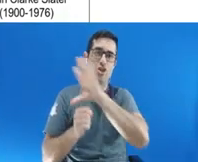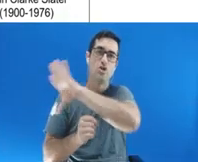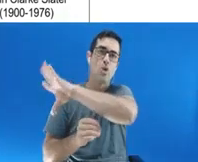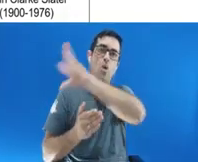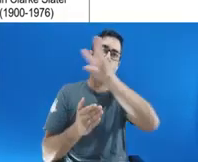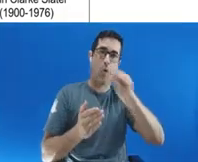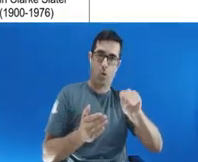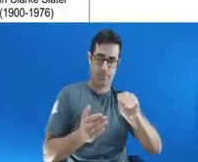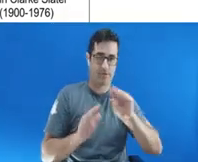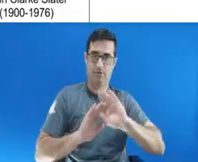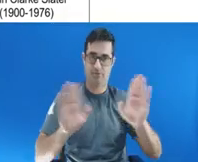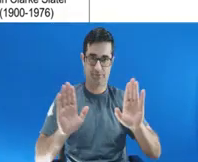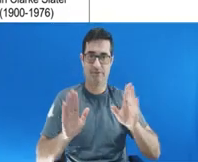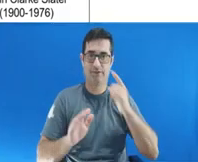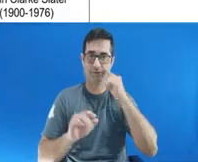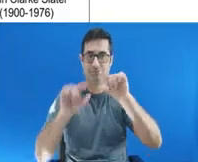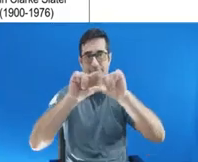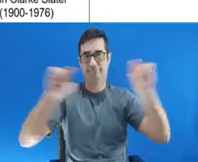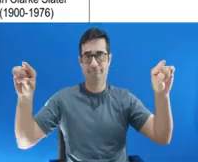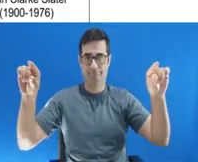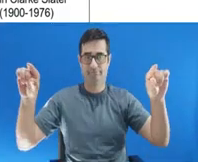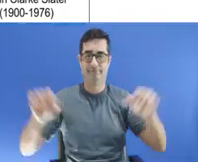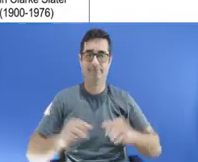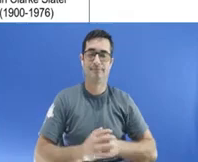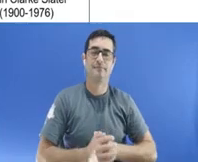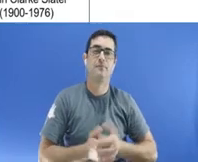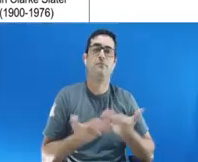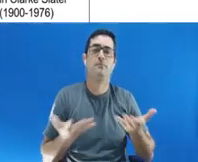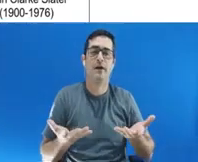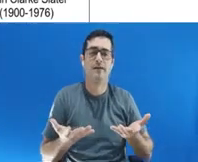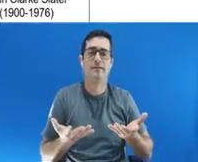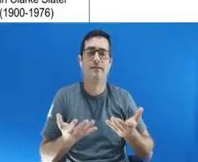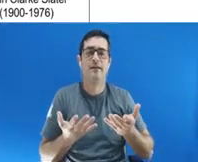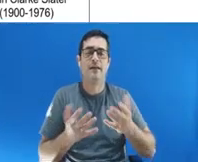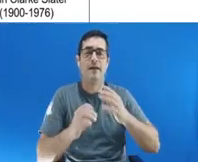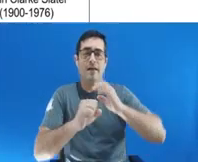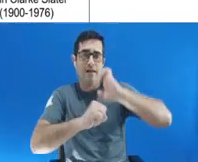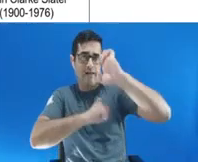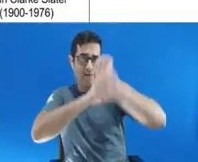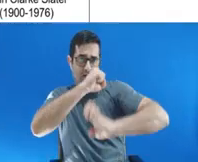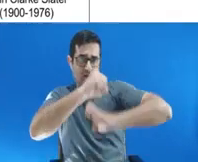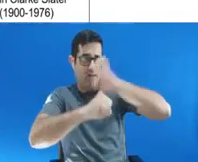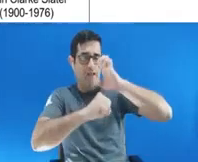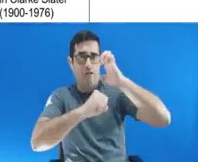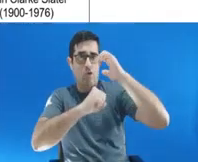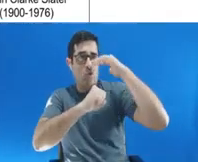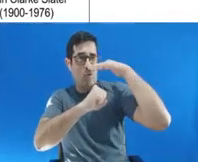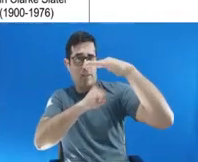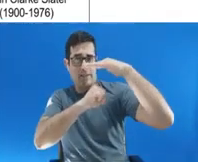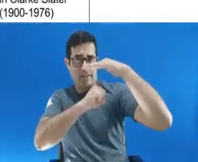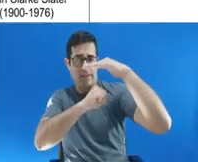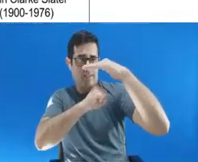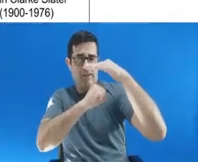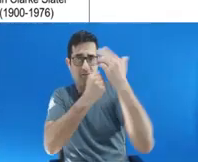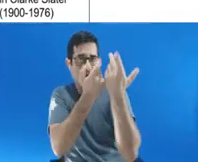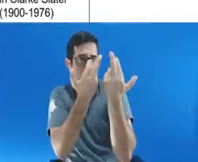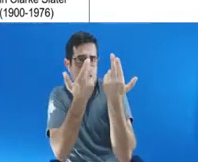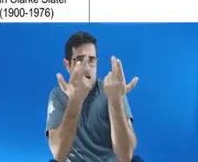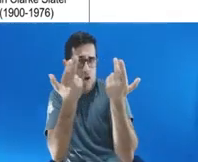dizer o seguinte, que elétrons que estiverem no mesmo nível, eles blindam